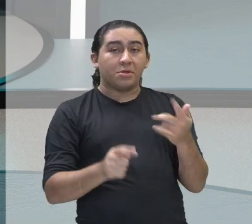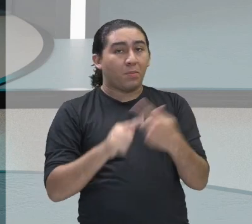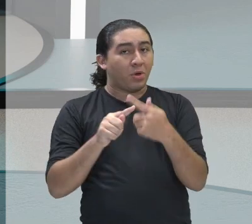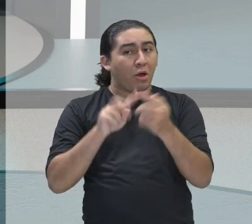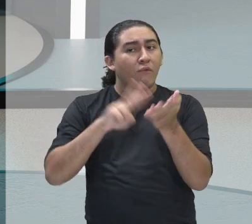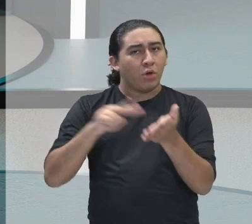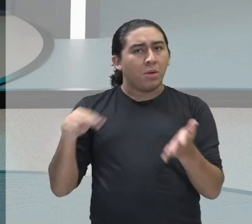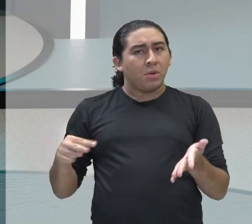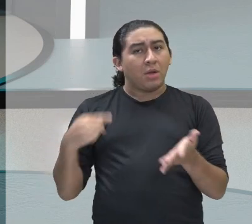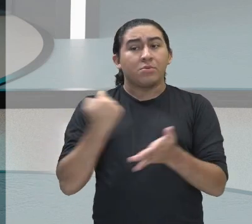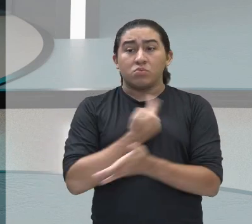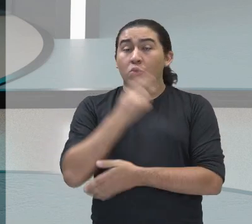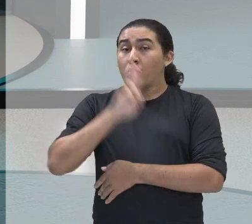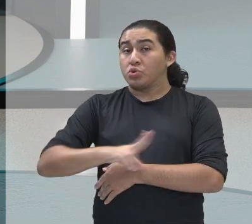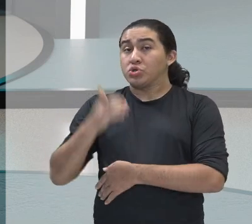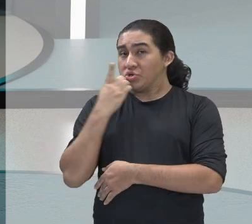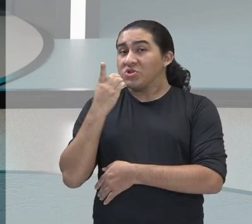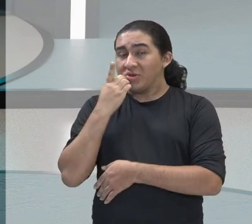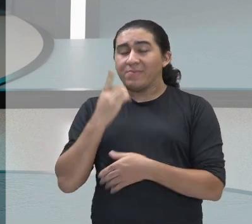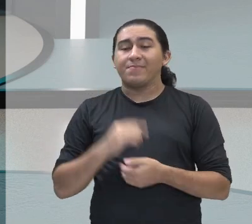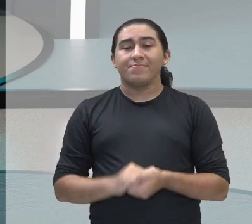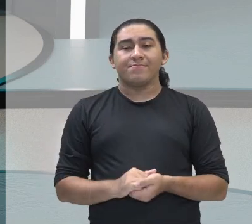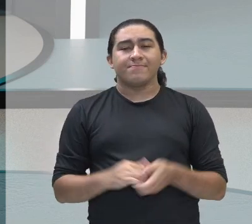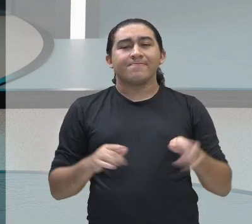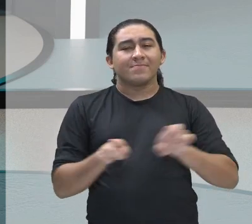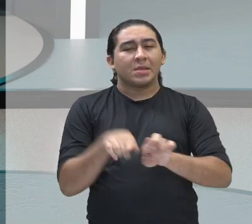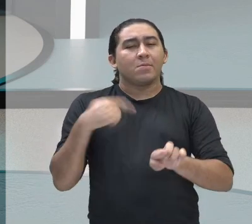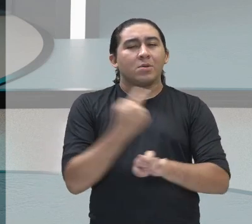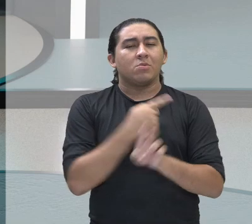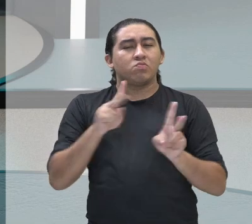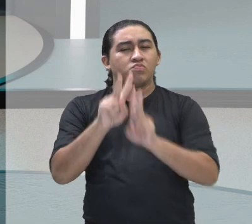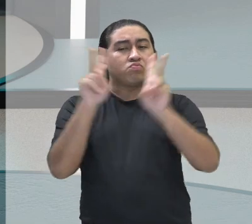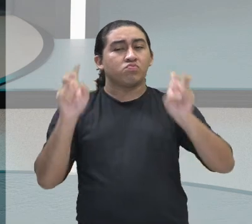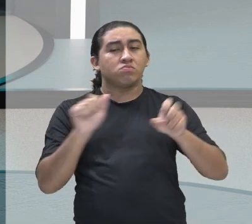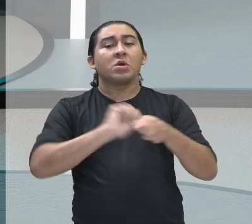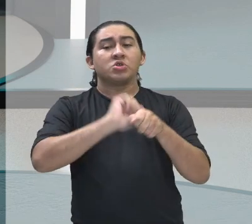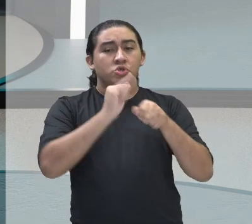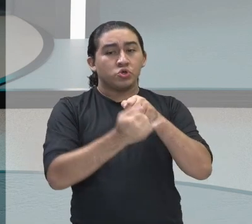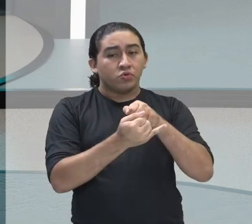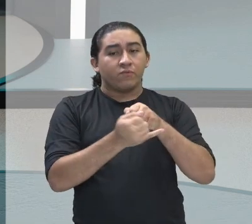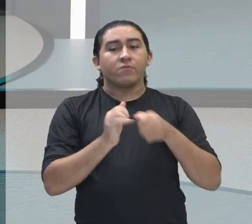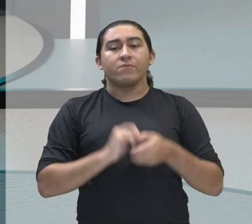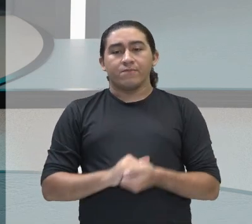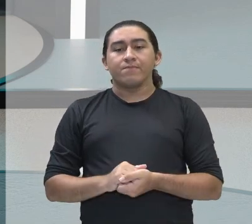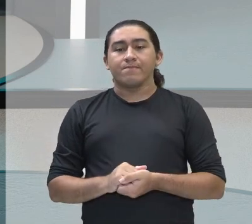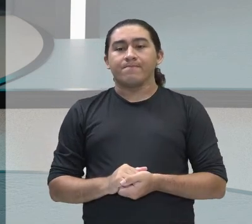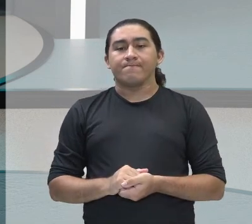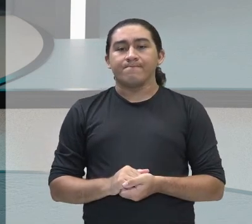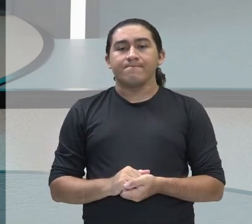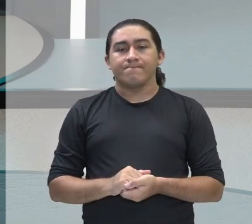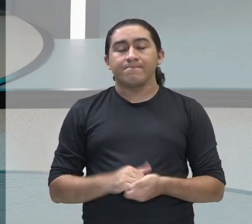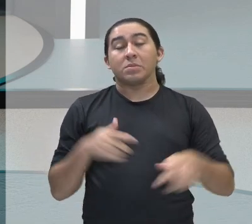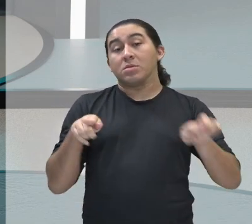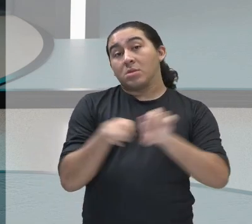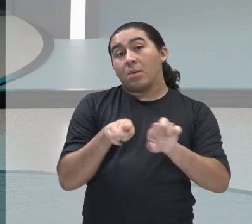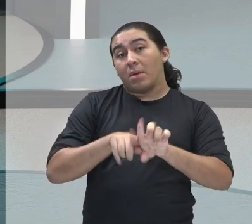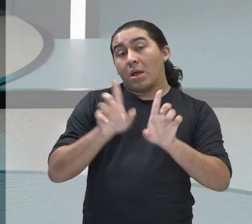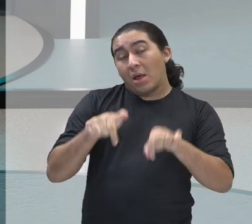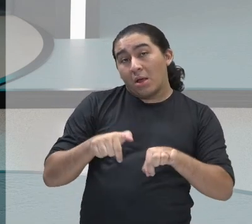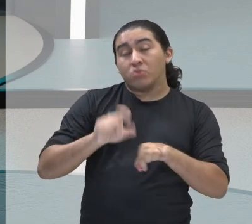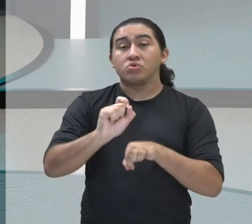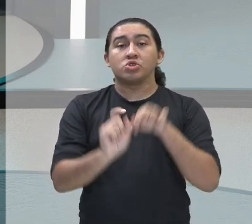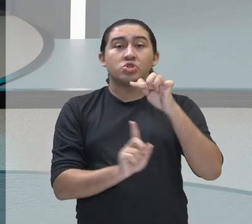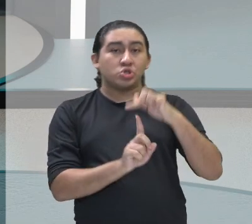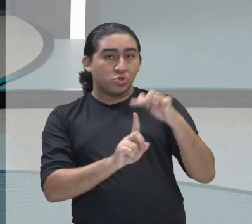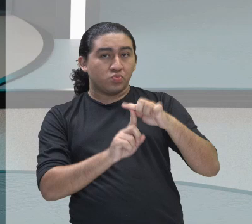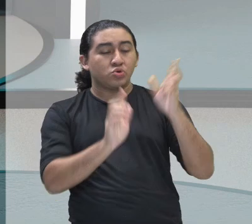vocabulário que a gente utiliza com bastante frequência. E também nós vamos falar dos adjetivos, tá? Adjectives. É também uma classe gramatical, assim